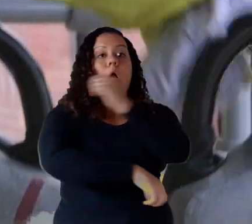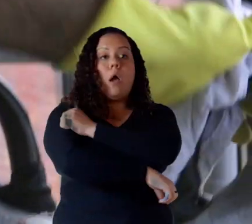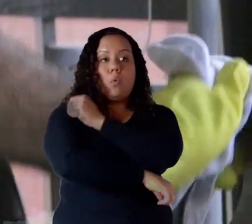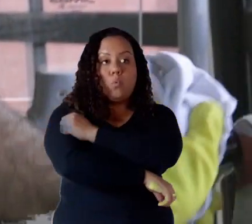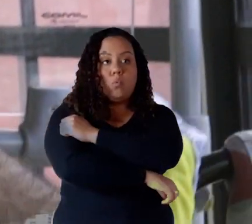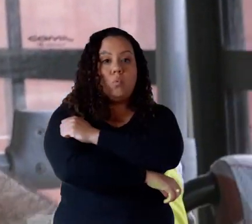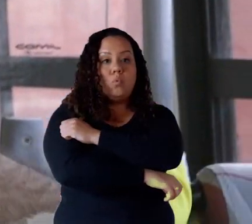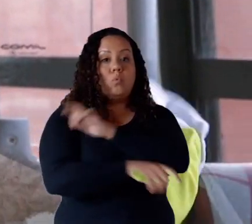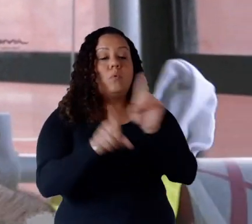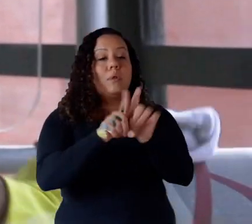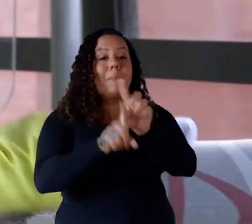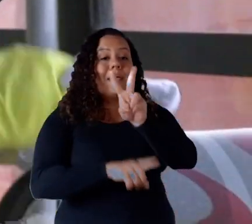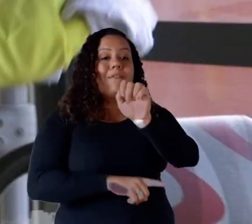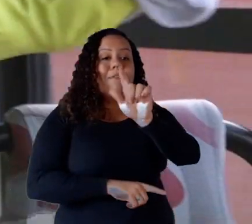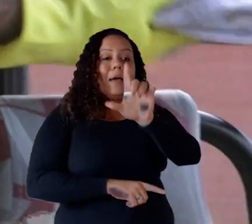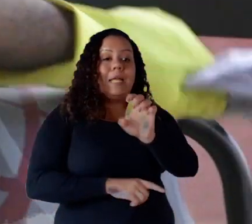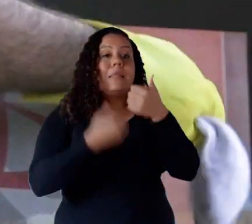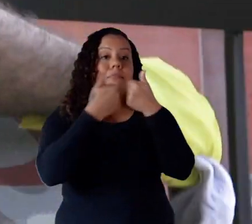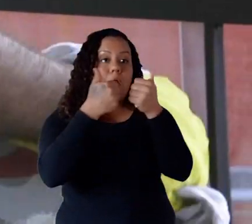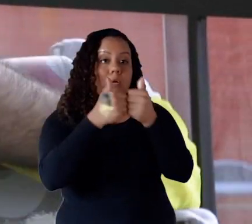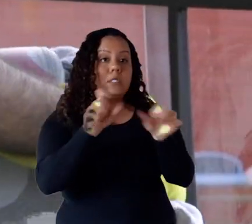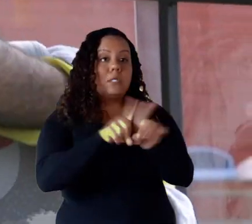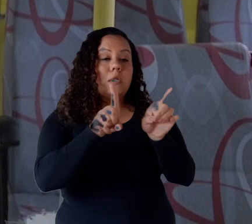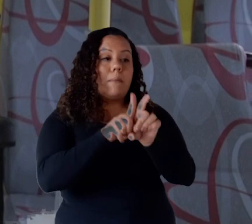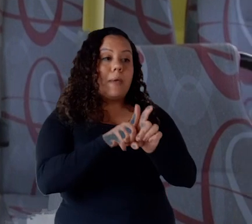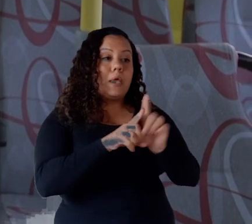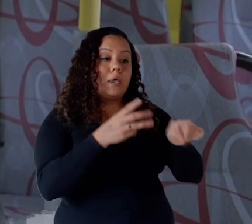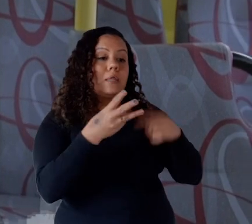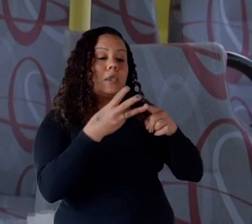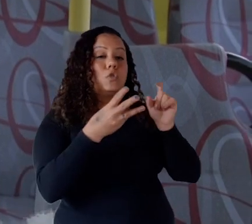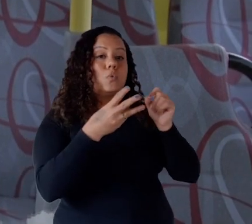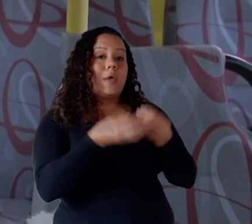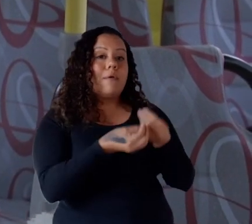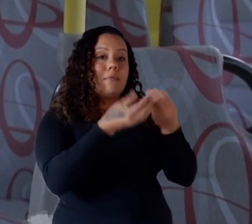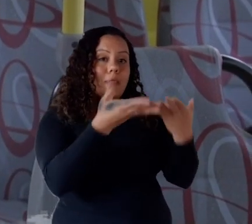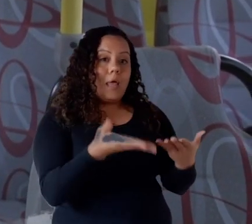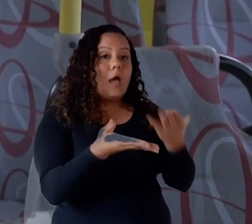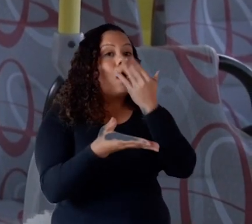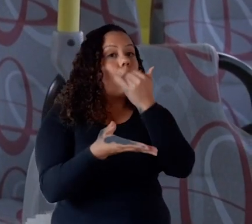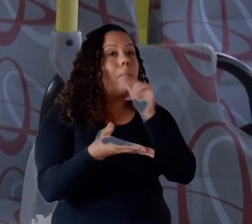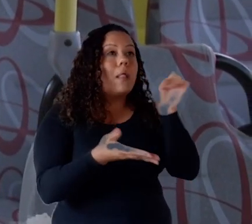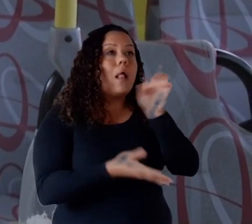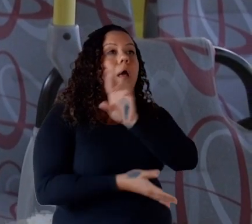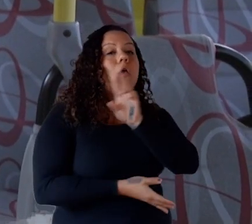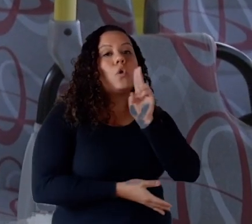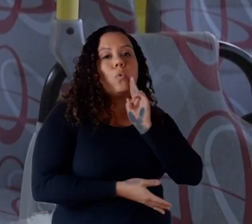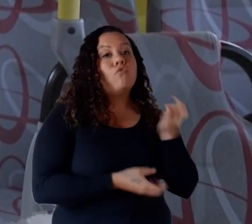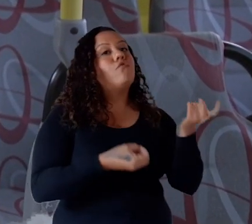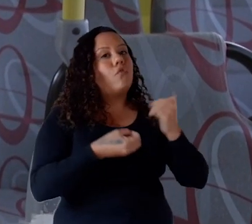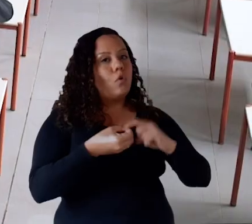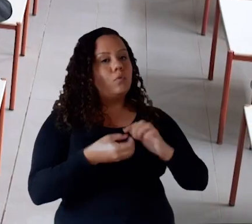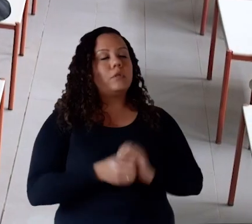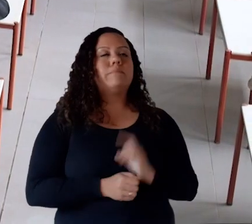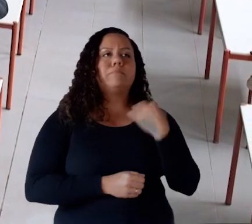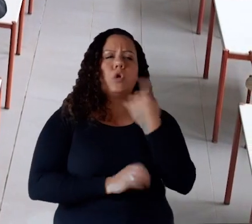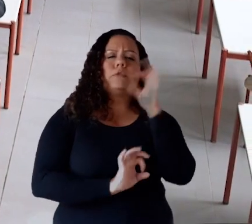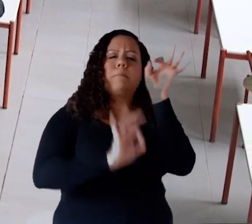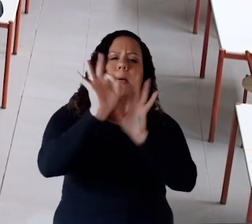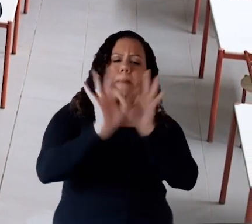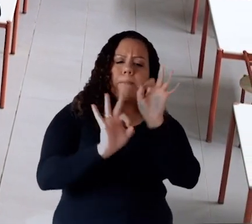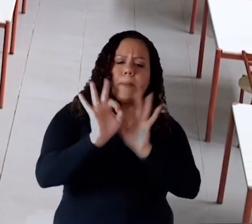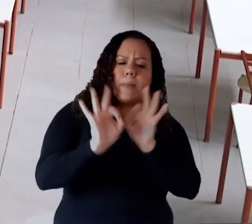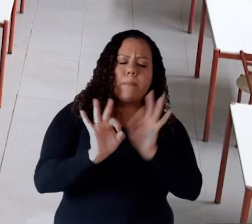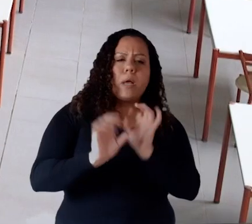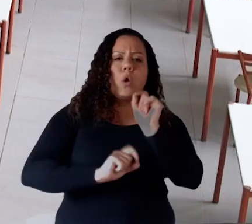ação foi o retorno, né, para os estudantes, o Vale Transporte, e o retorno da oferta de refeições pelo